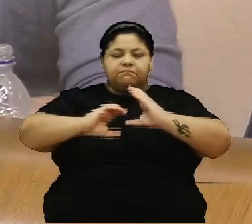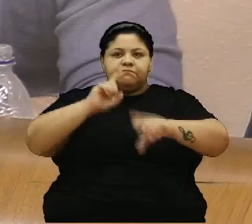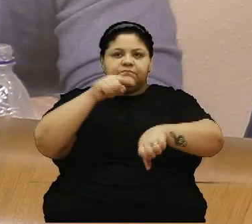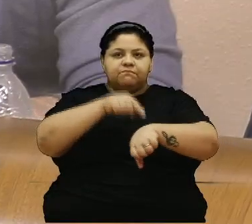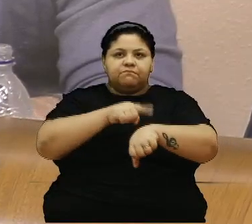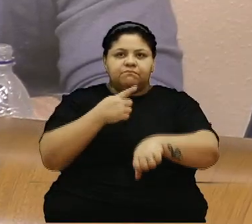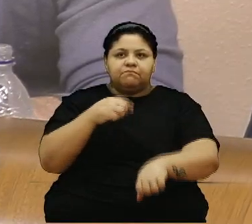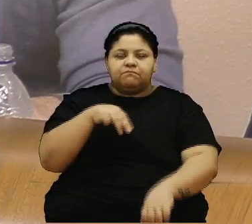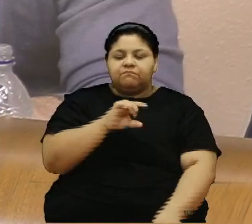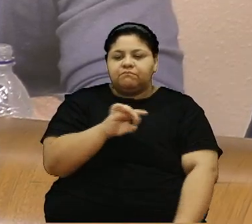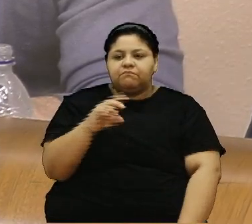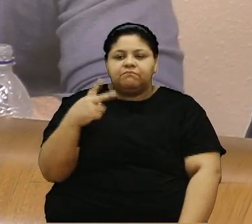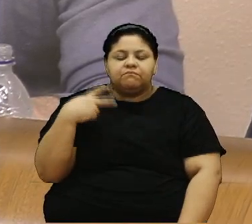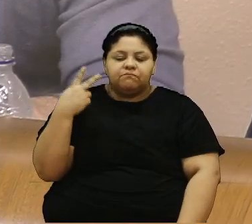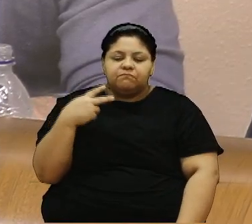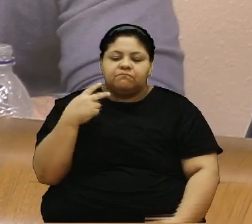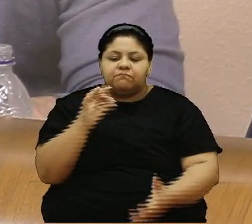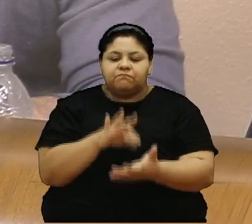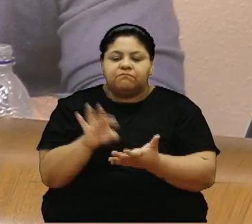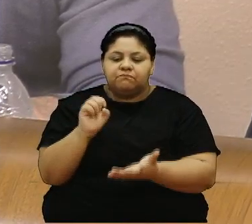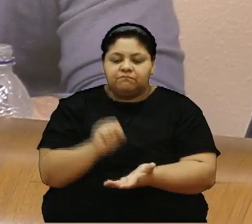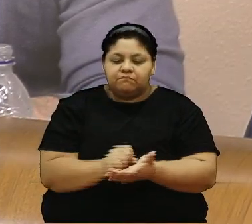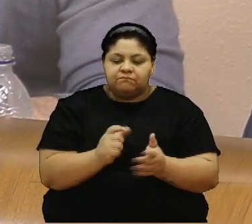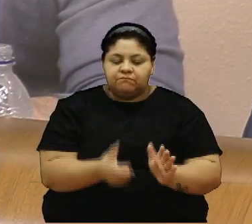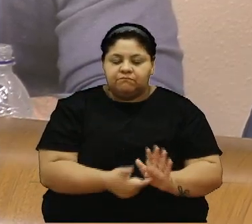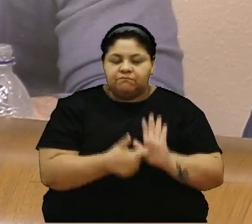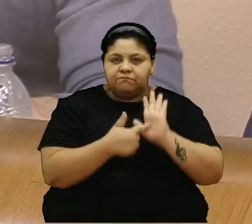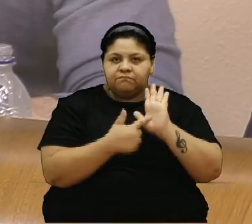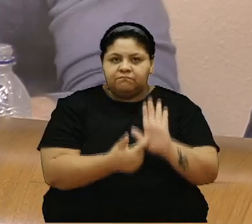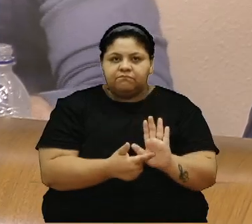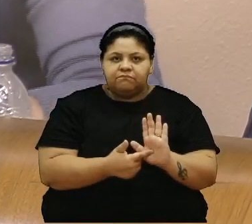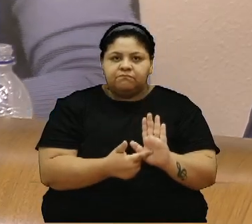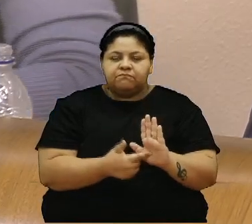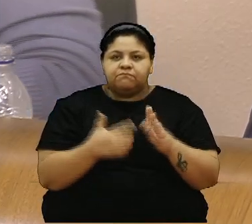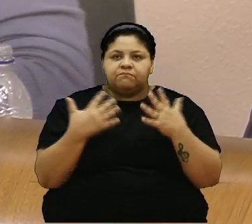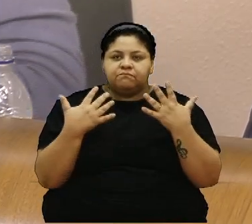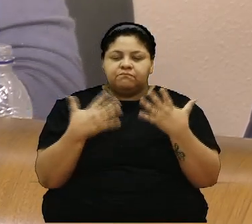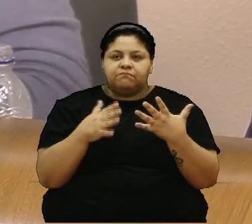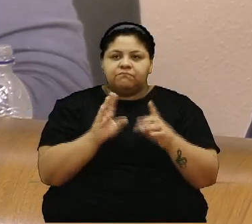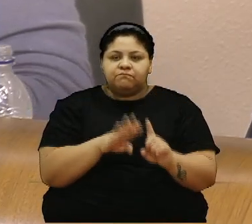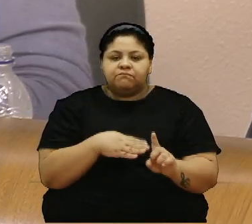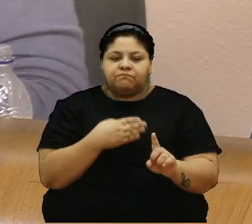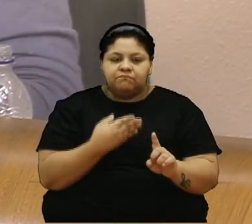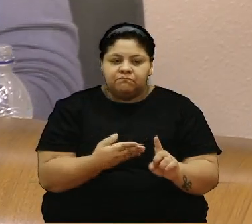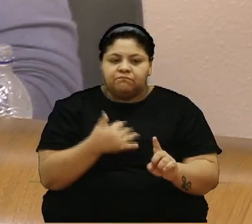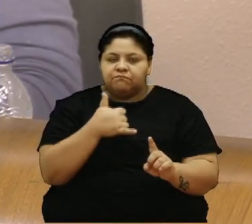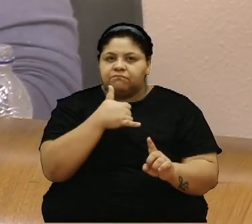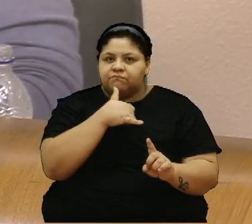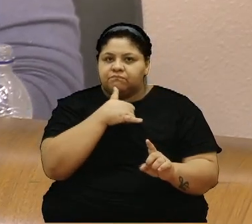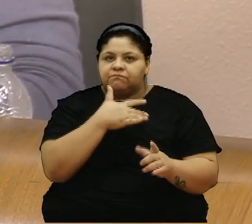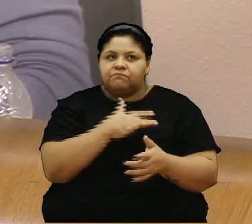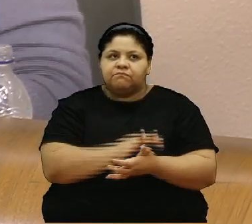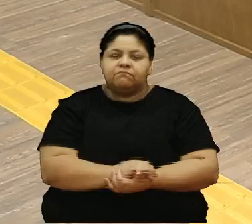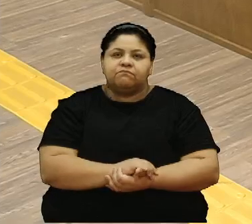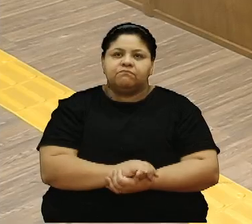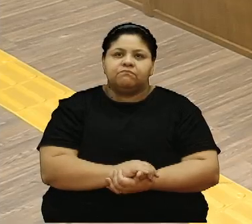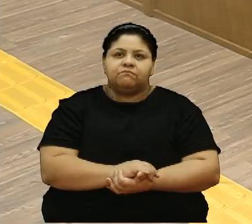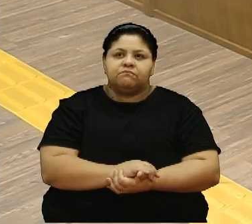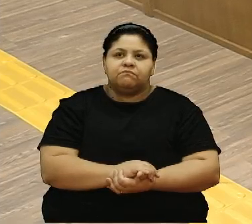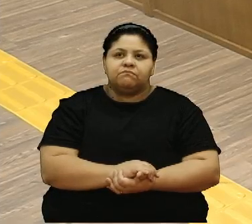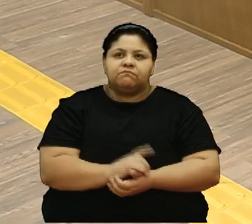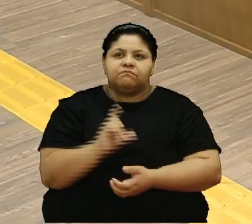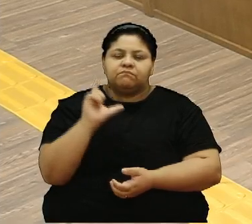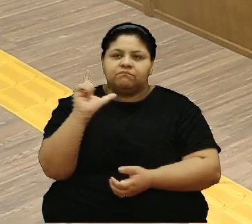Cações pelo tempo de 1 minuto por vereador inscrito para apresentação de votos de pesar, de louvor ou de congratulações.